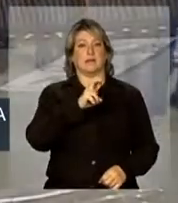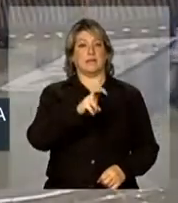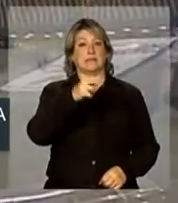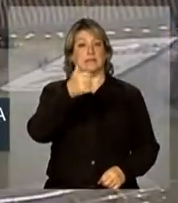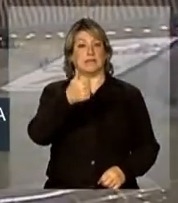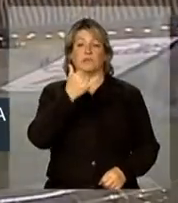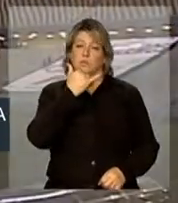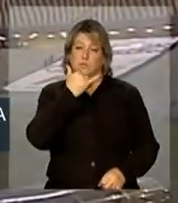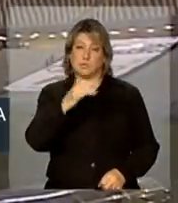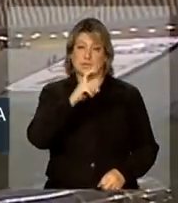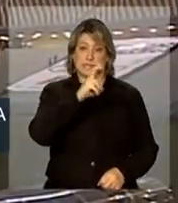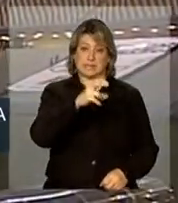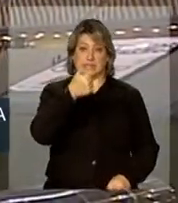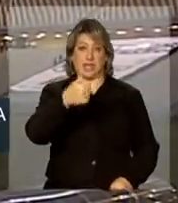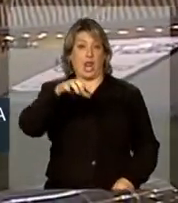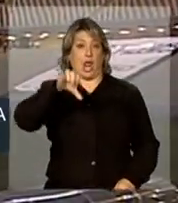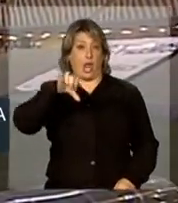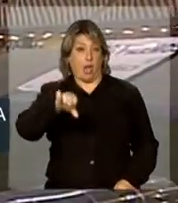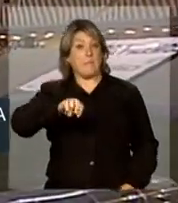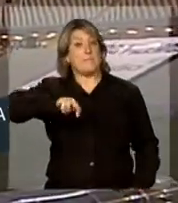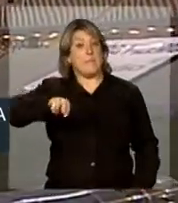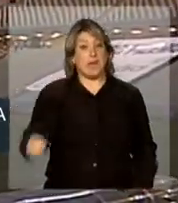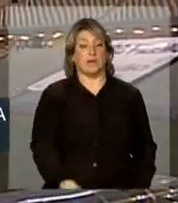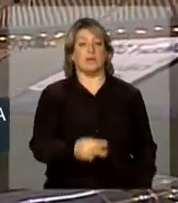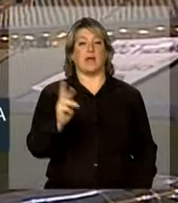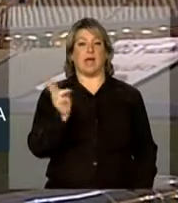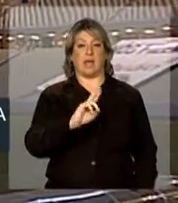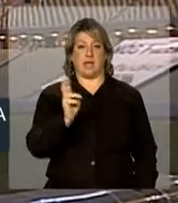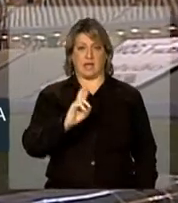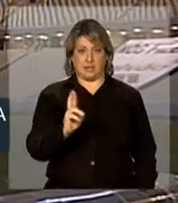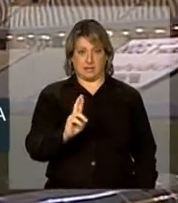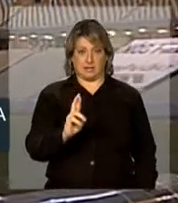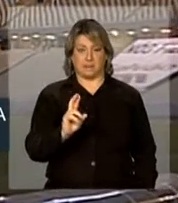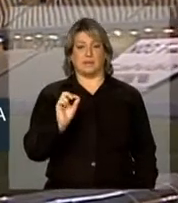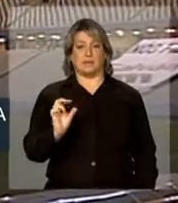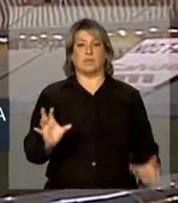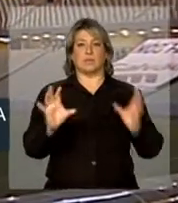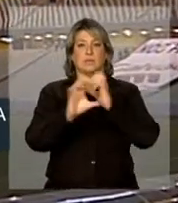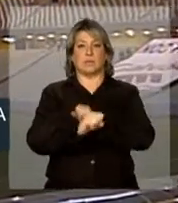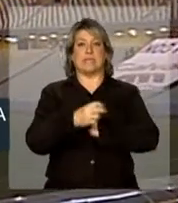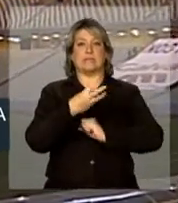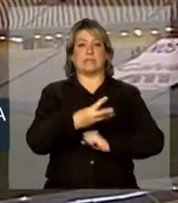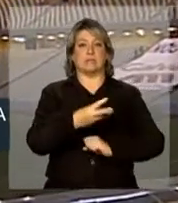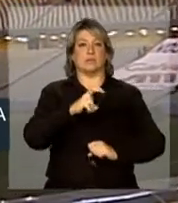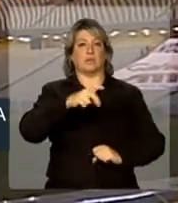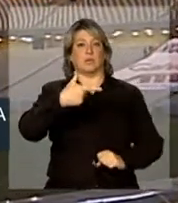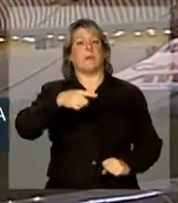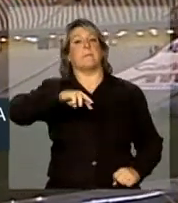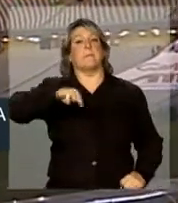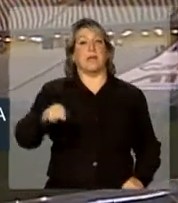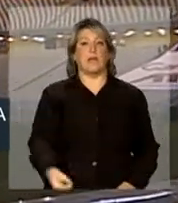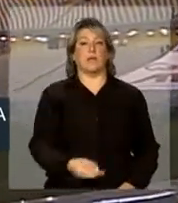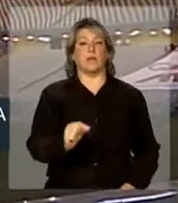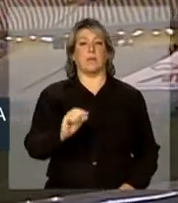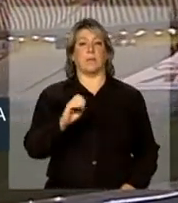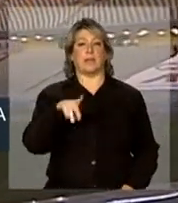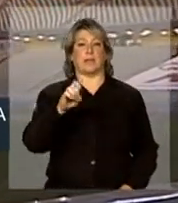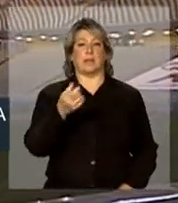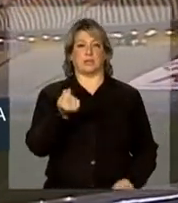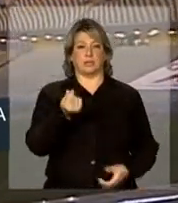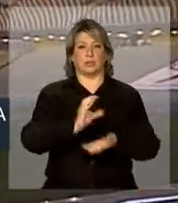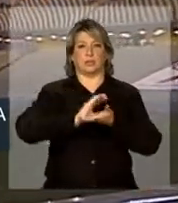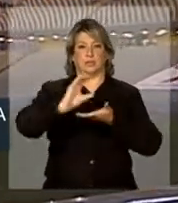519 desculpe 519 milhões de reais sendo 352 milhões financiados pelo